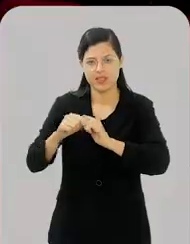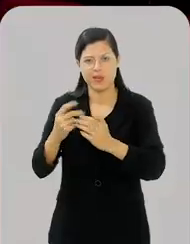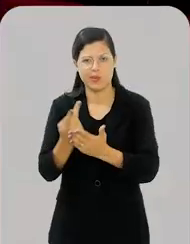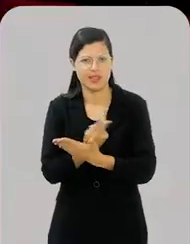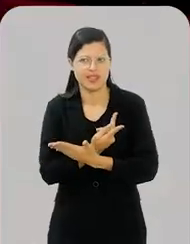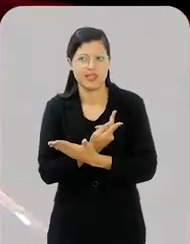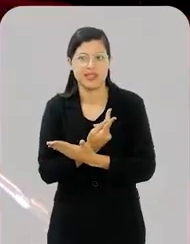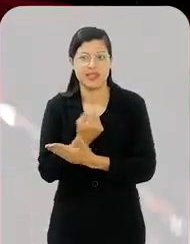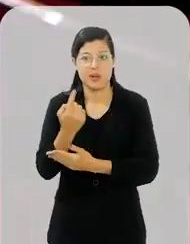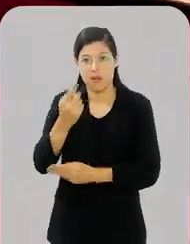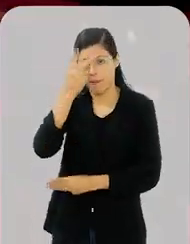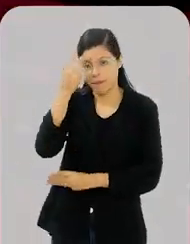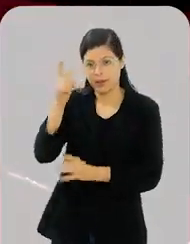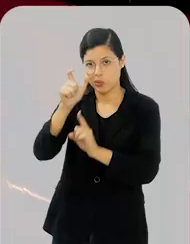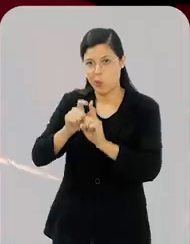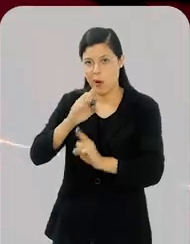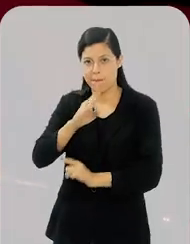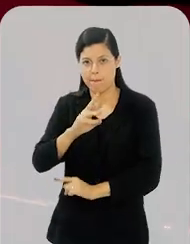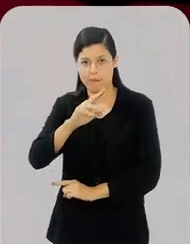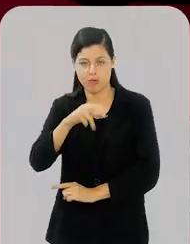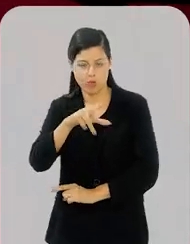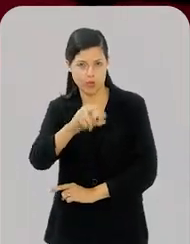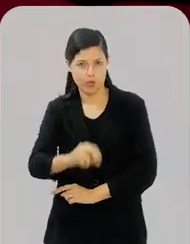acontecer. Uma delas é Bruno